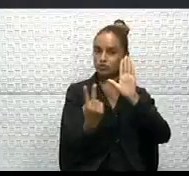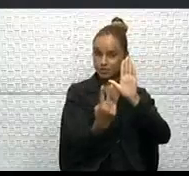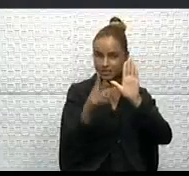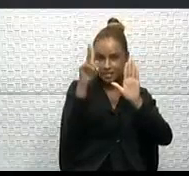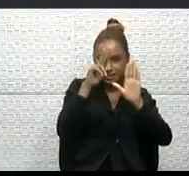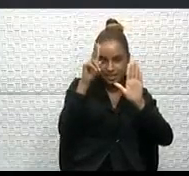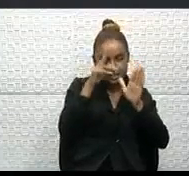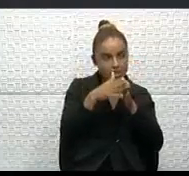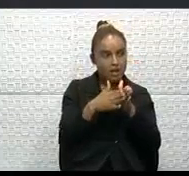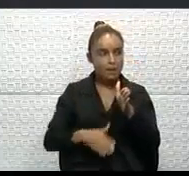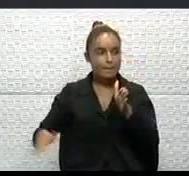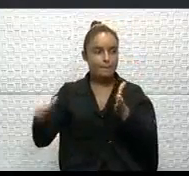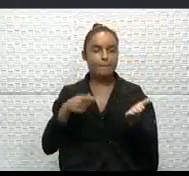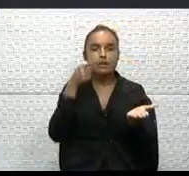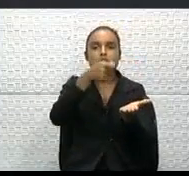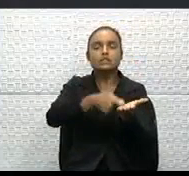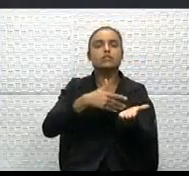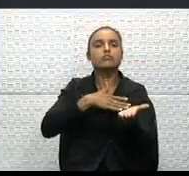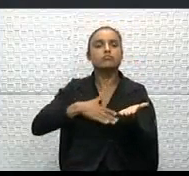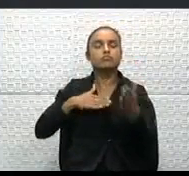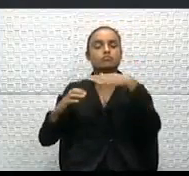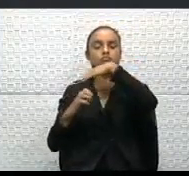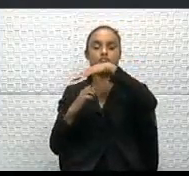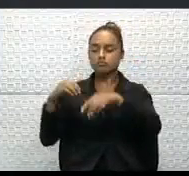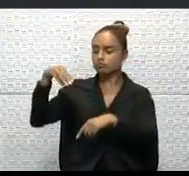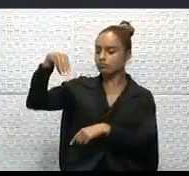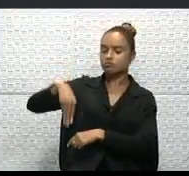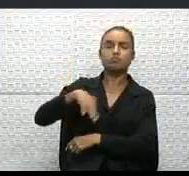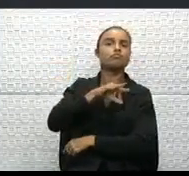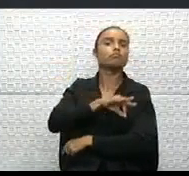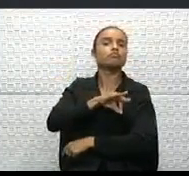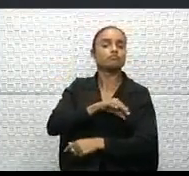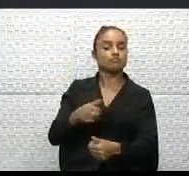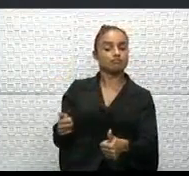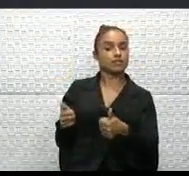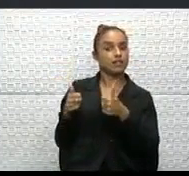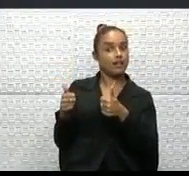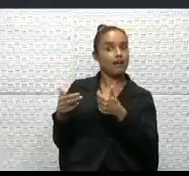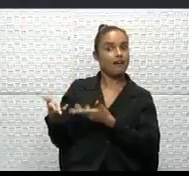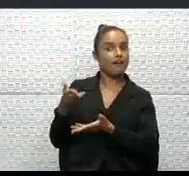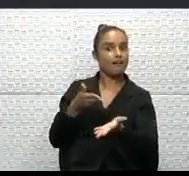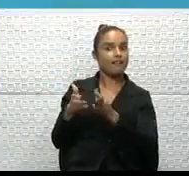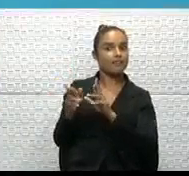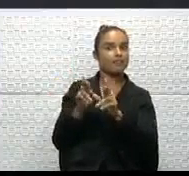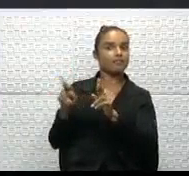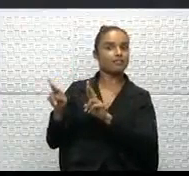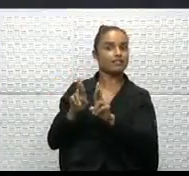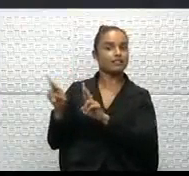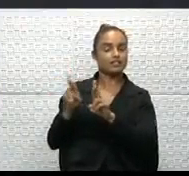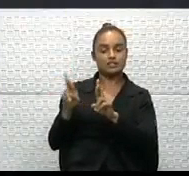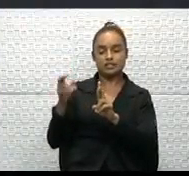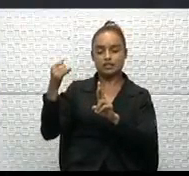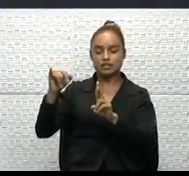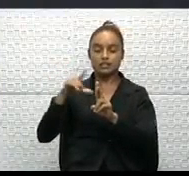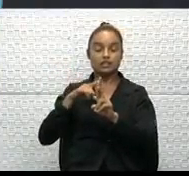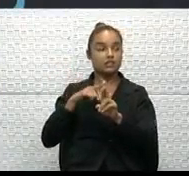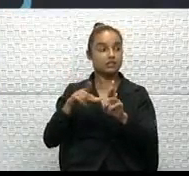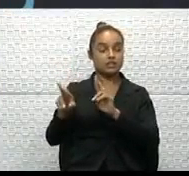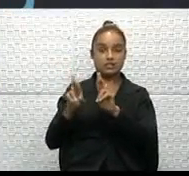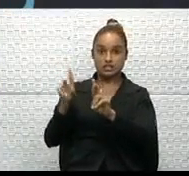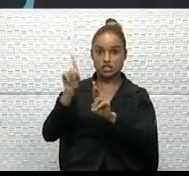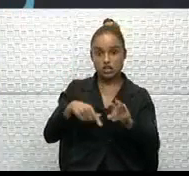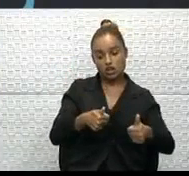descobrir se a remuneração e a satisfação dos funcionários da empresa M são variáveis correlacionadas. Saber se essa